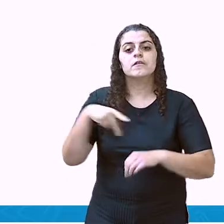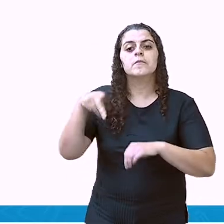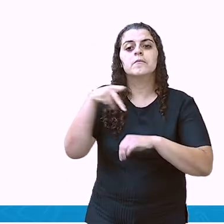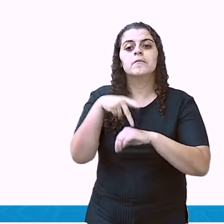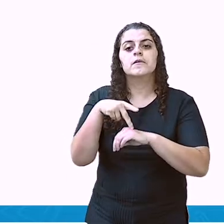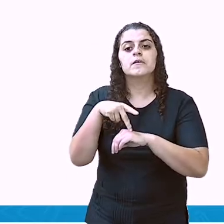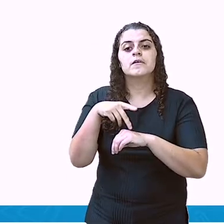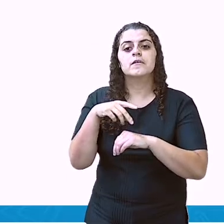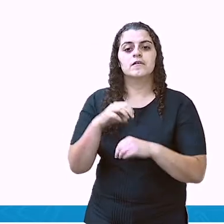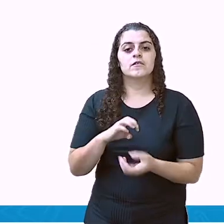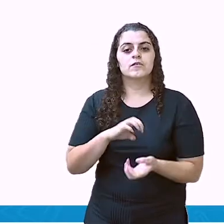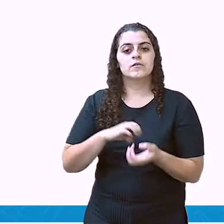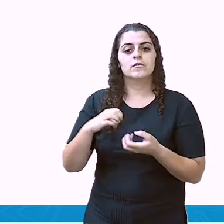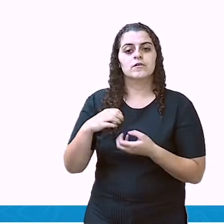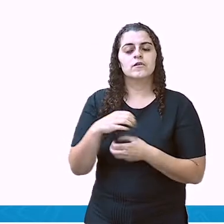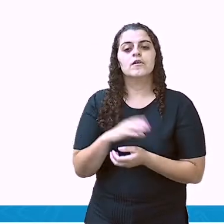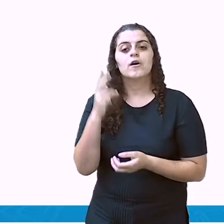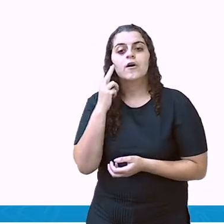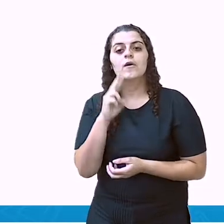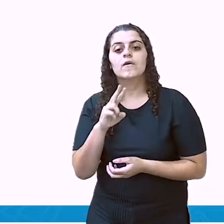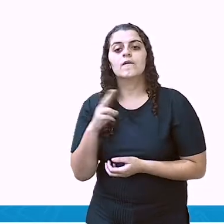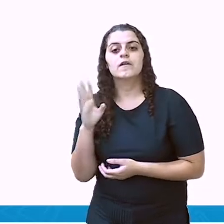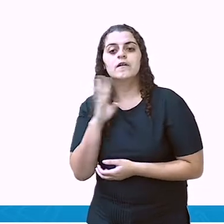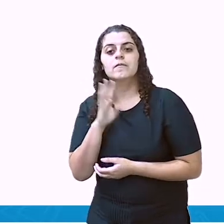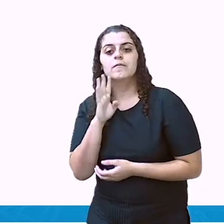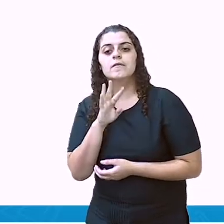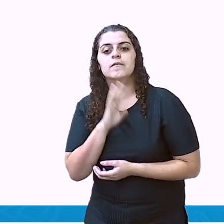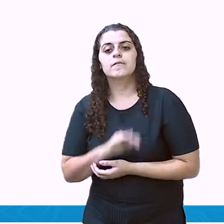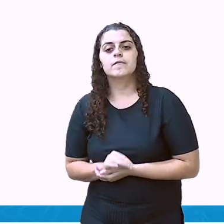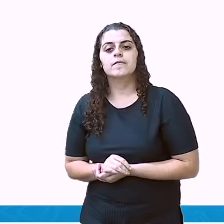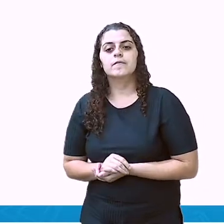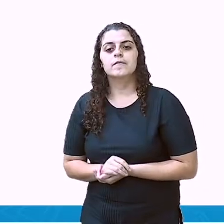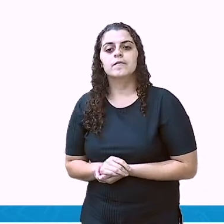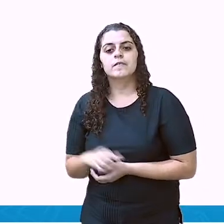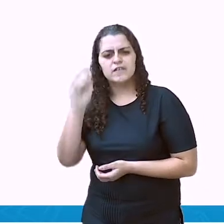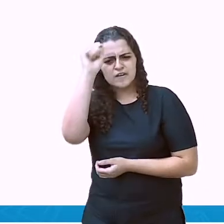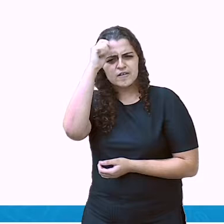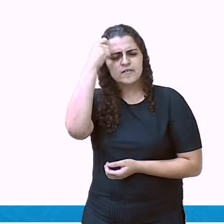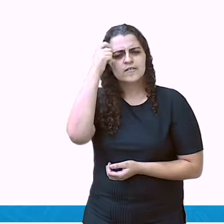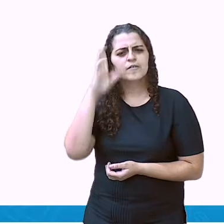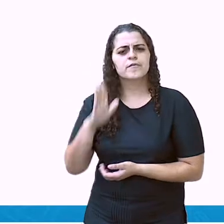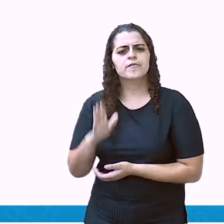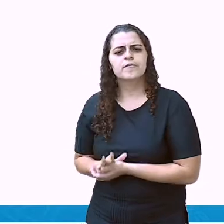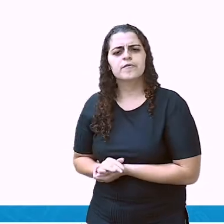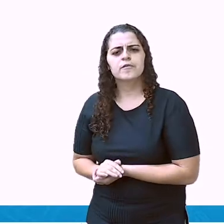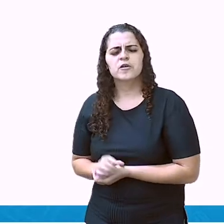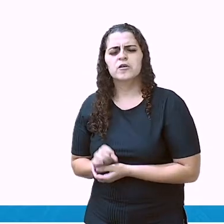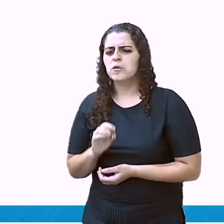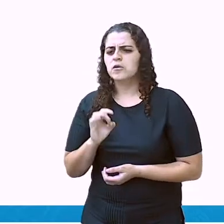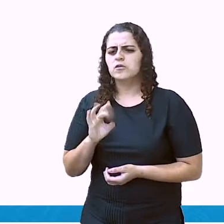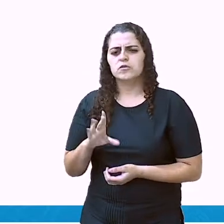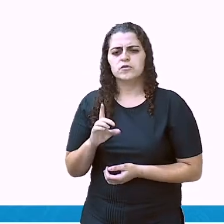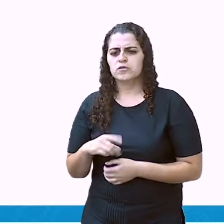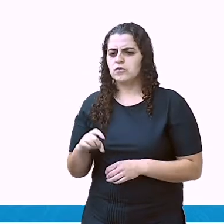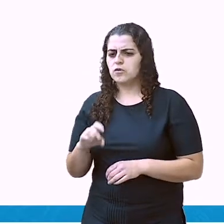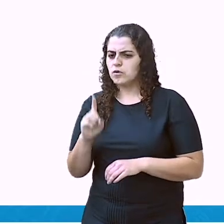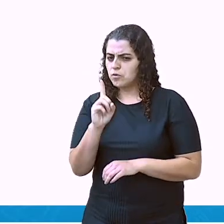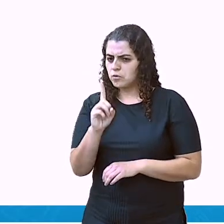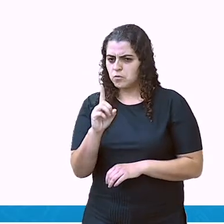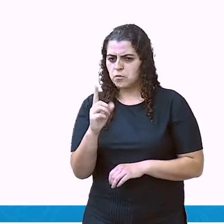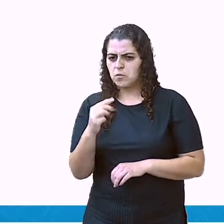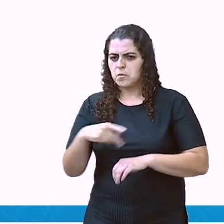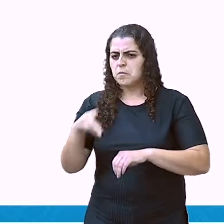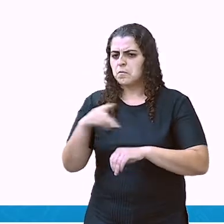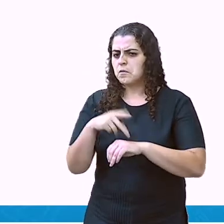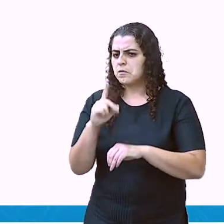país. E isso quer dizer o quê? Que esse mapa aí não é um mapa de um país,